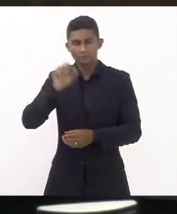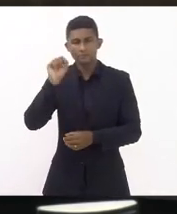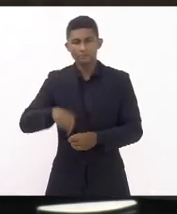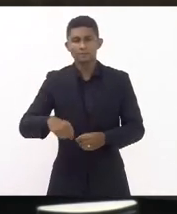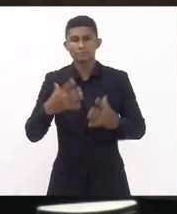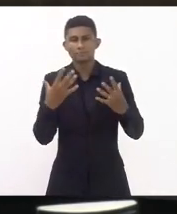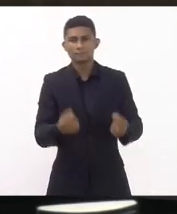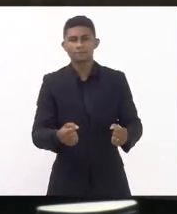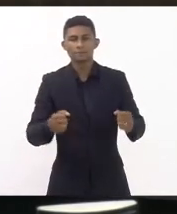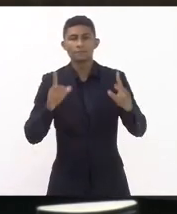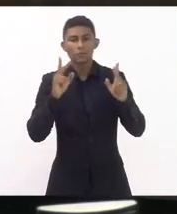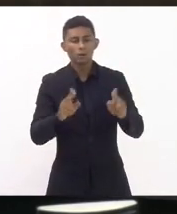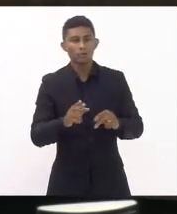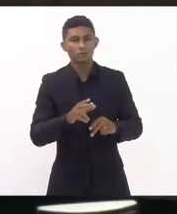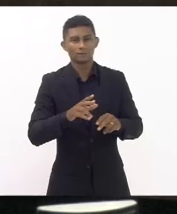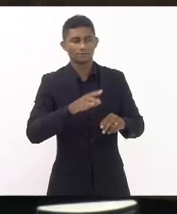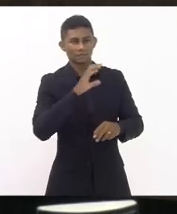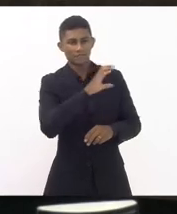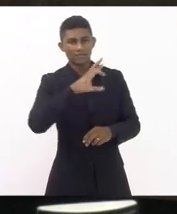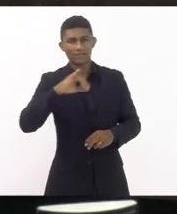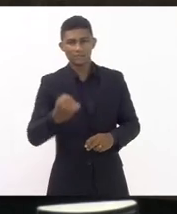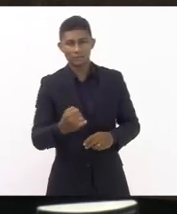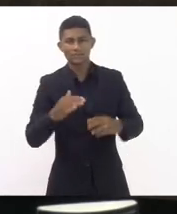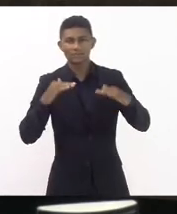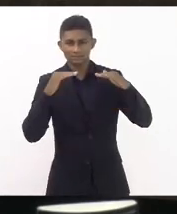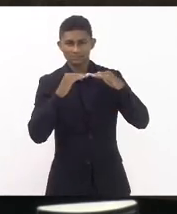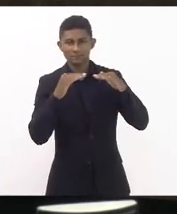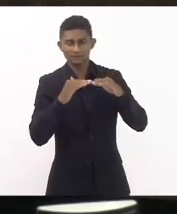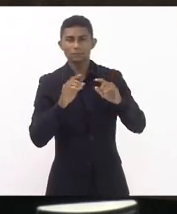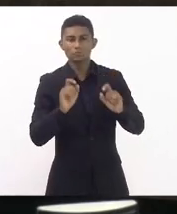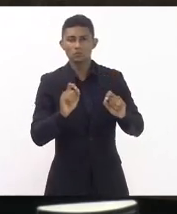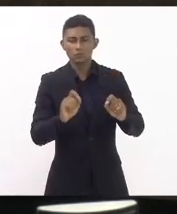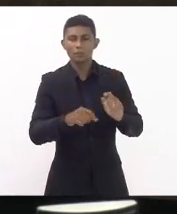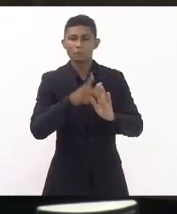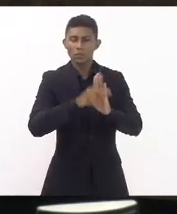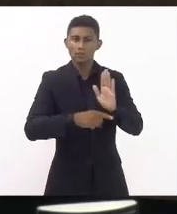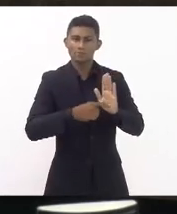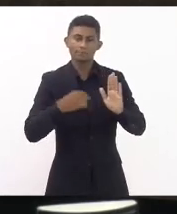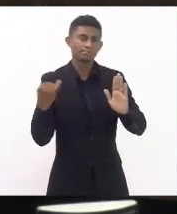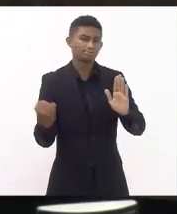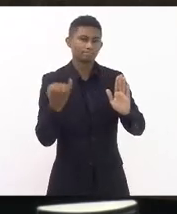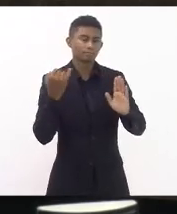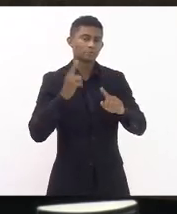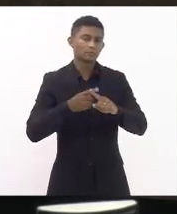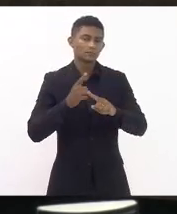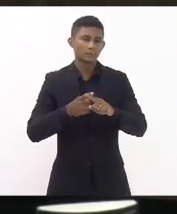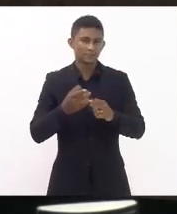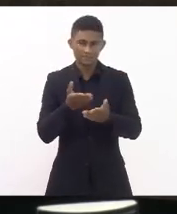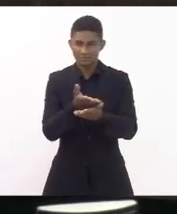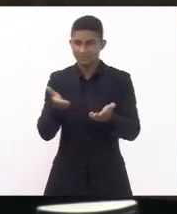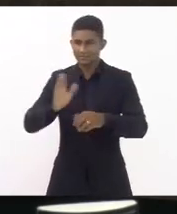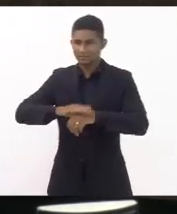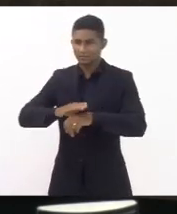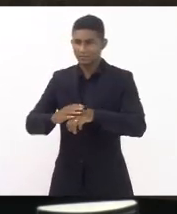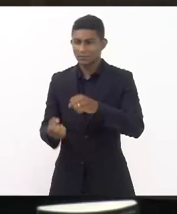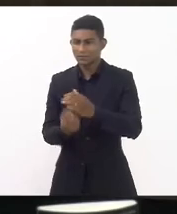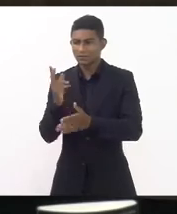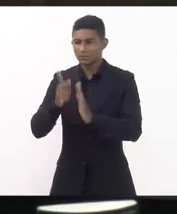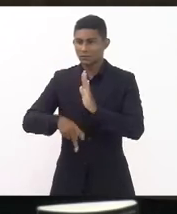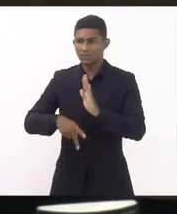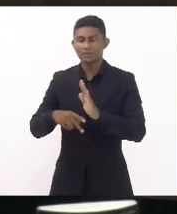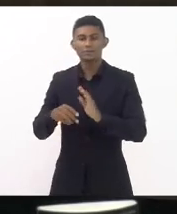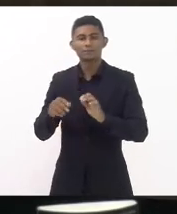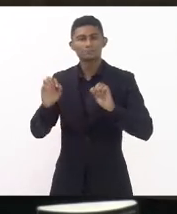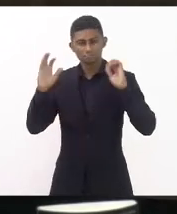da Comissão de Constituição e Justiça, ressaltando a importância do projeto e cumprimentando as autoras e o autor